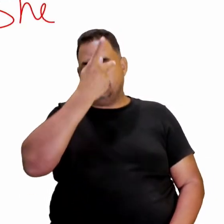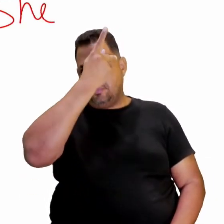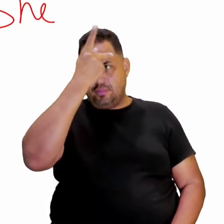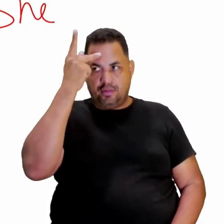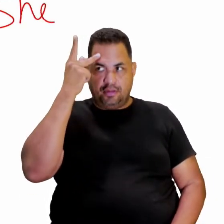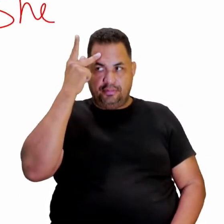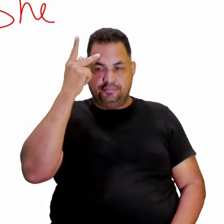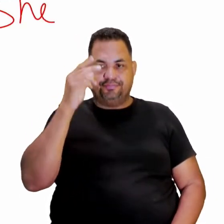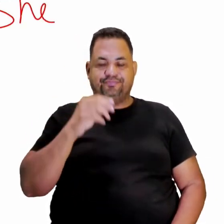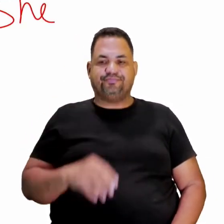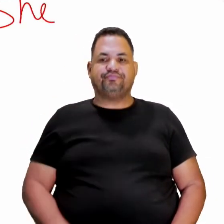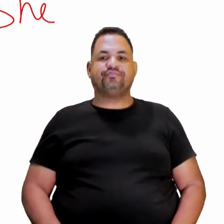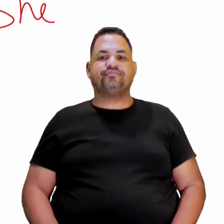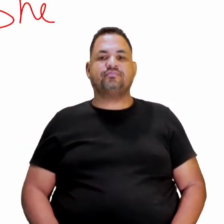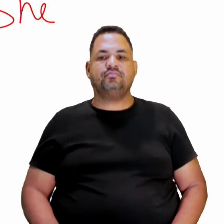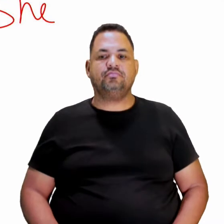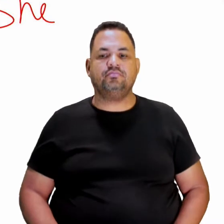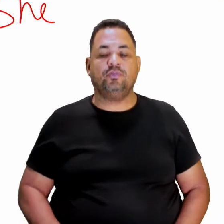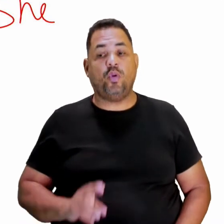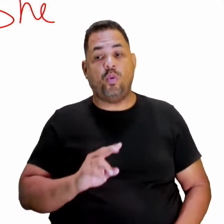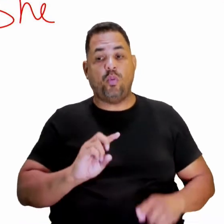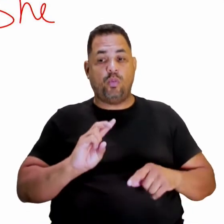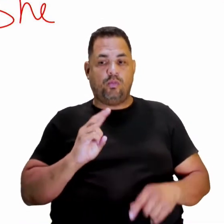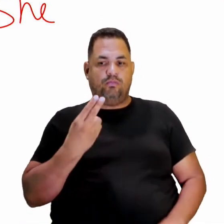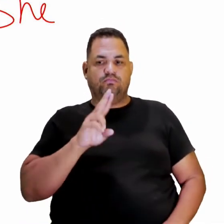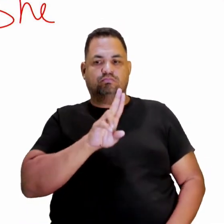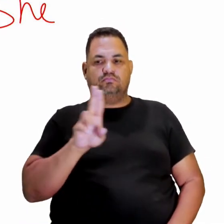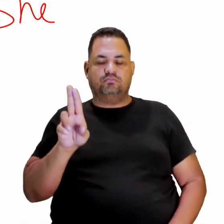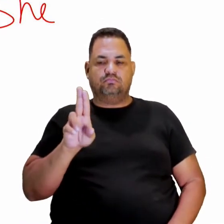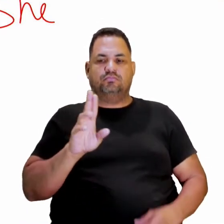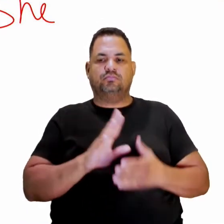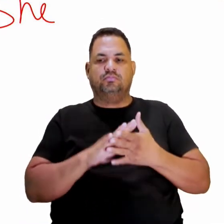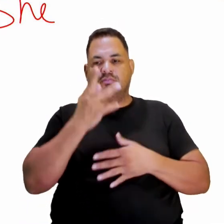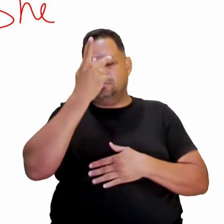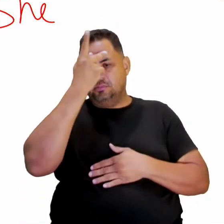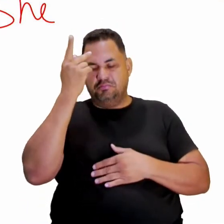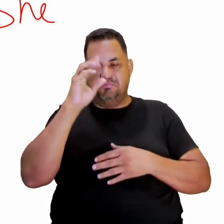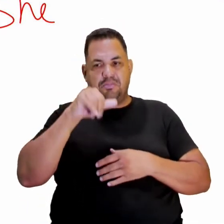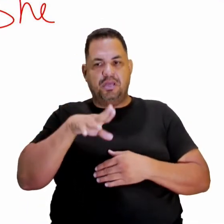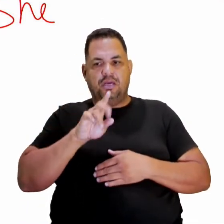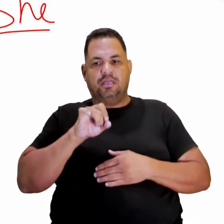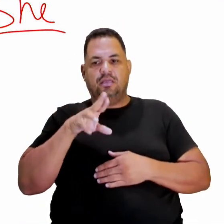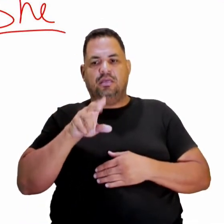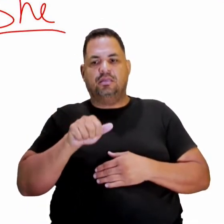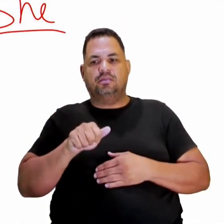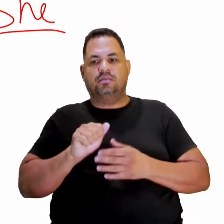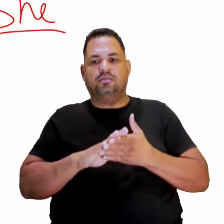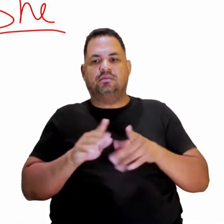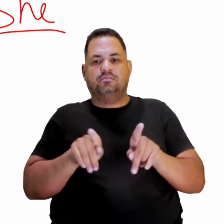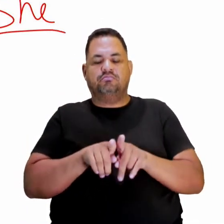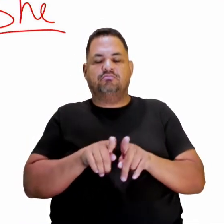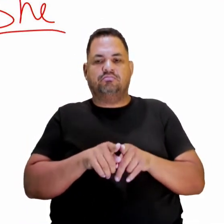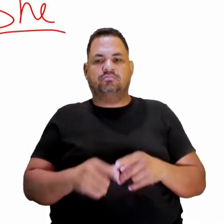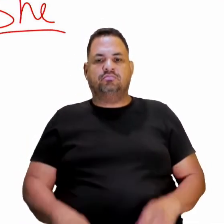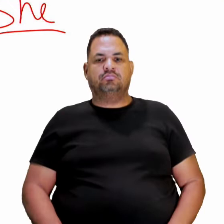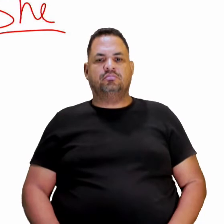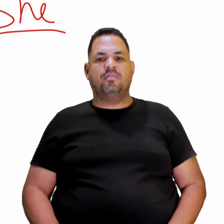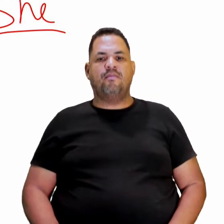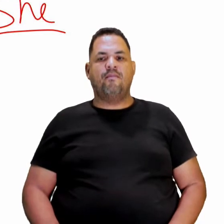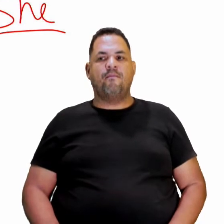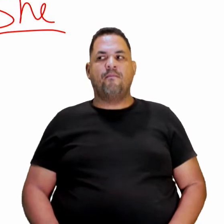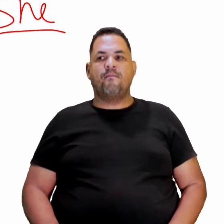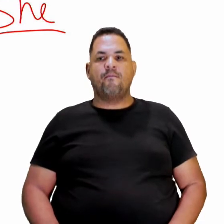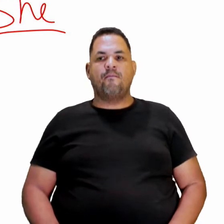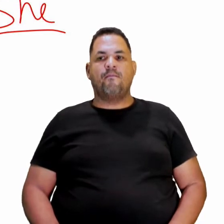portanto, nós vamos falar com she, ou o nome da pessoa. Se for Mariana, vai ser Mariana. Mariana é a mesma coisa que she. Did she work